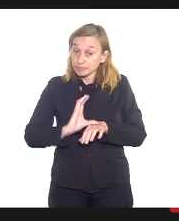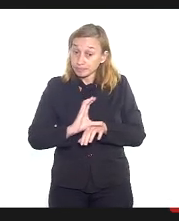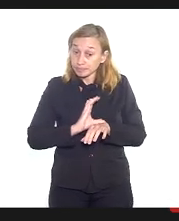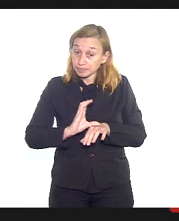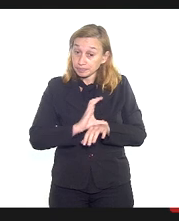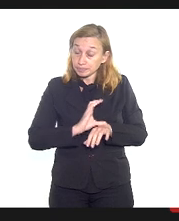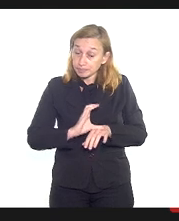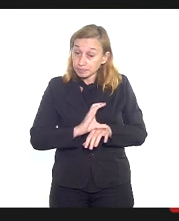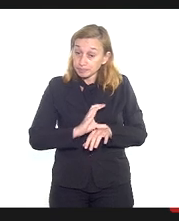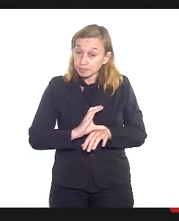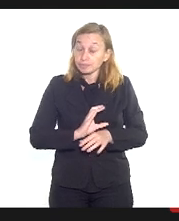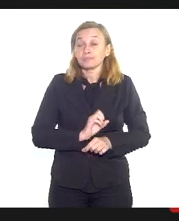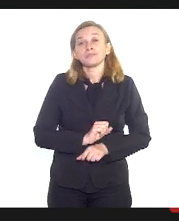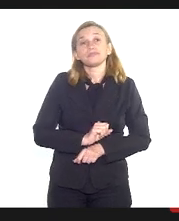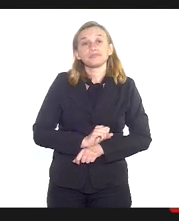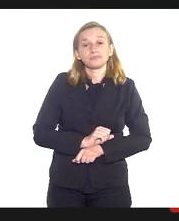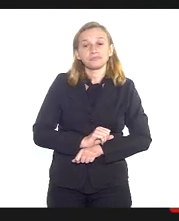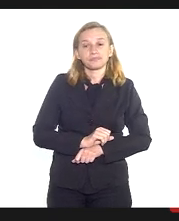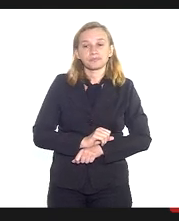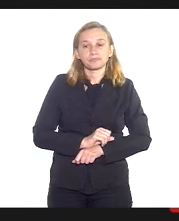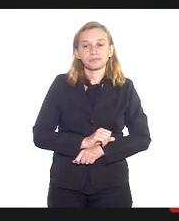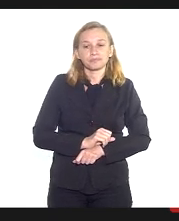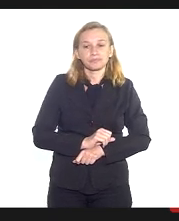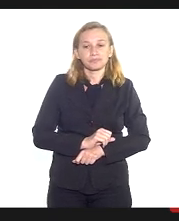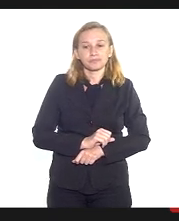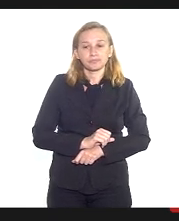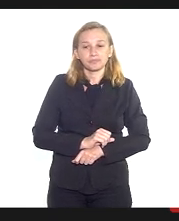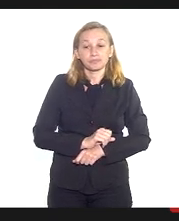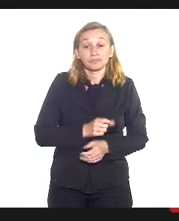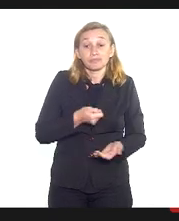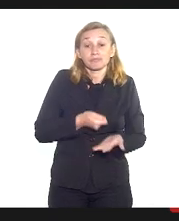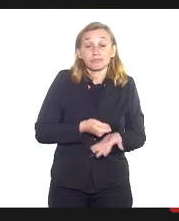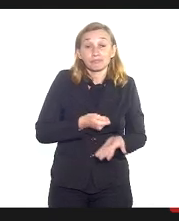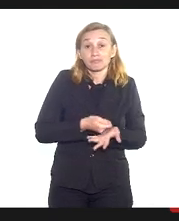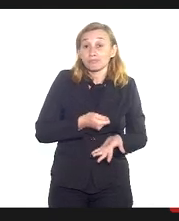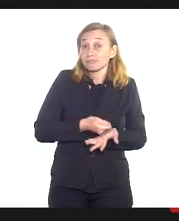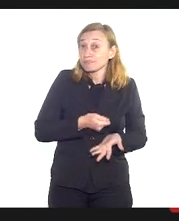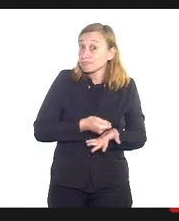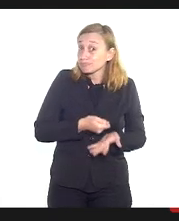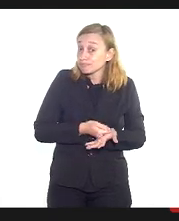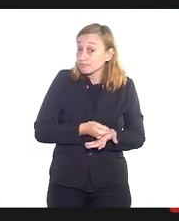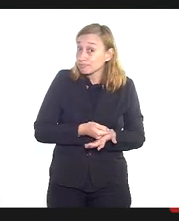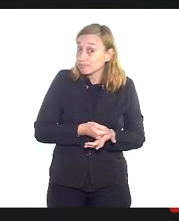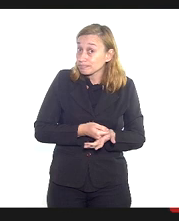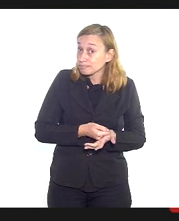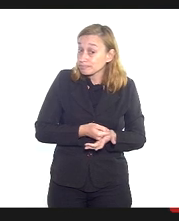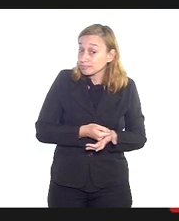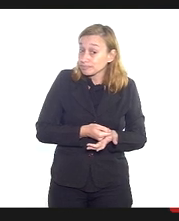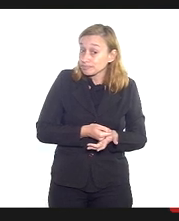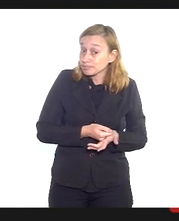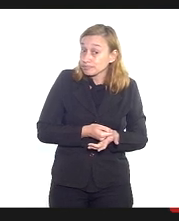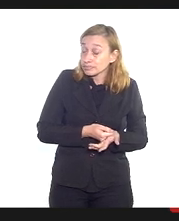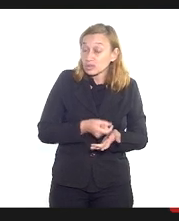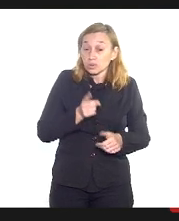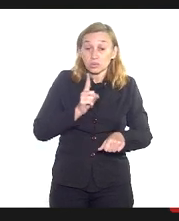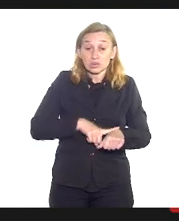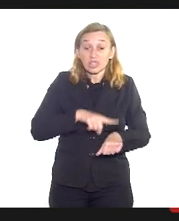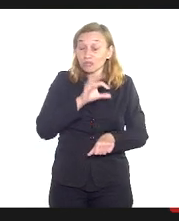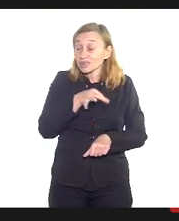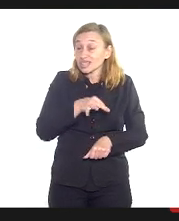constitucional e legal de fazer as cobranças e fazê-las em tempo